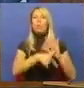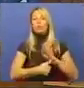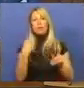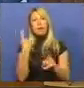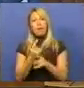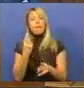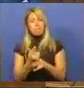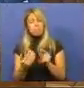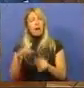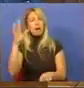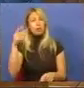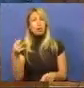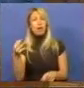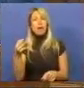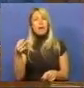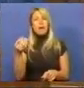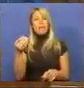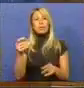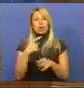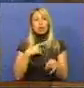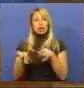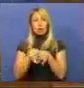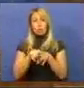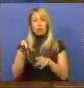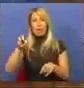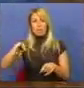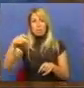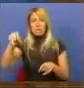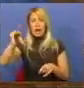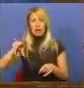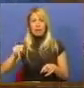justiça. Agora, nós